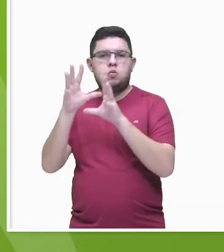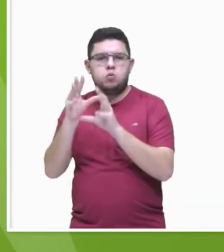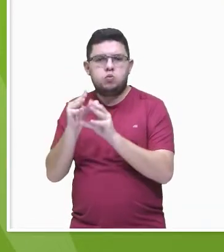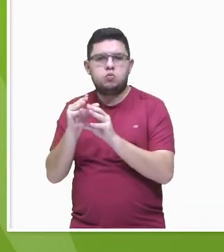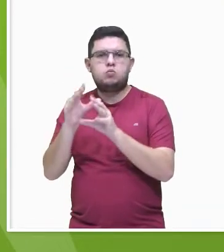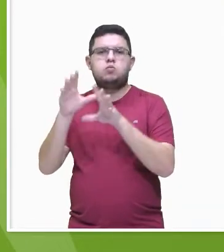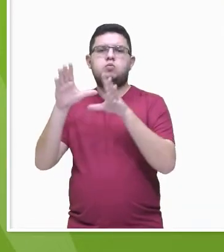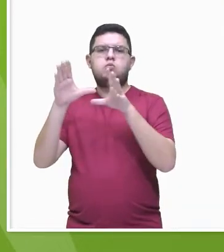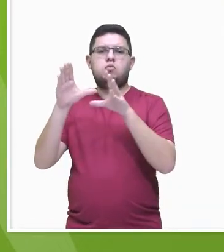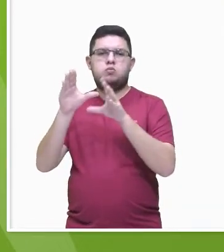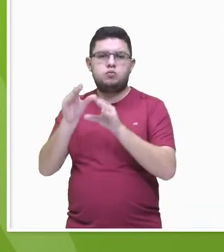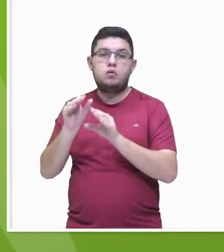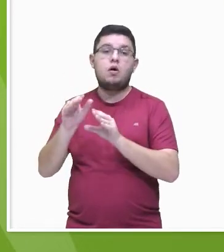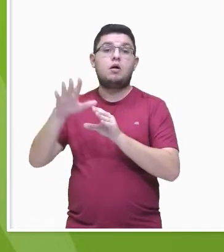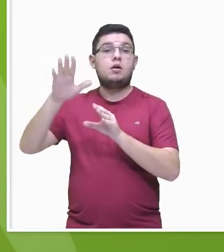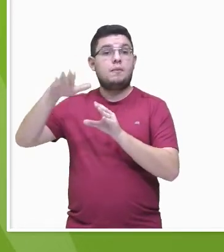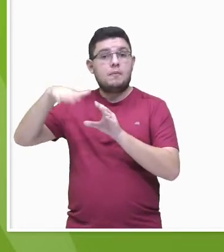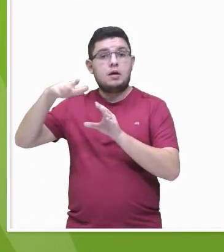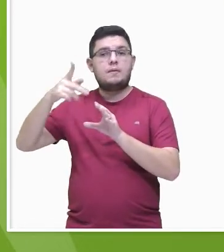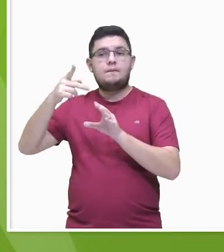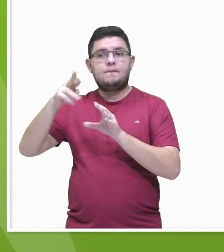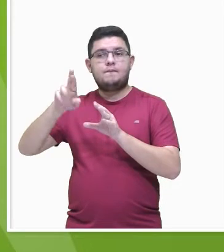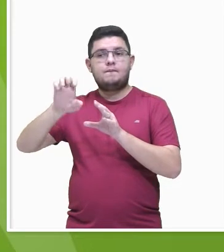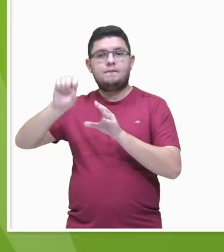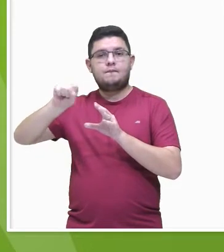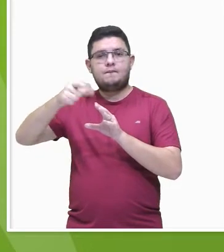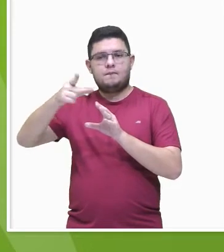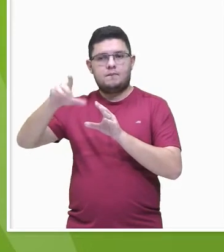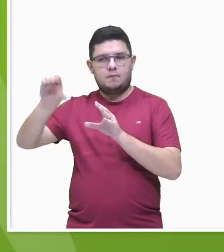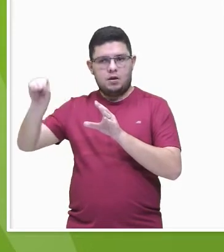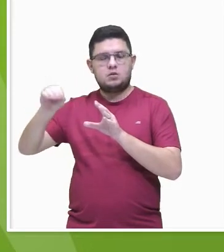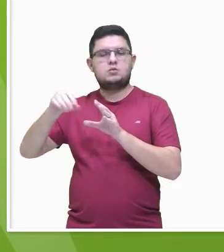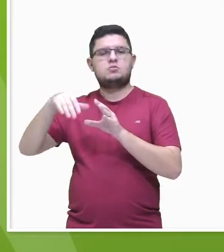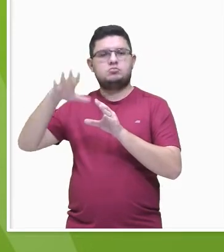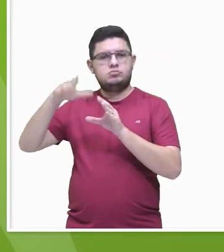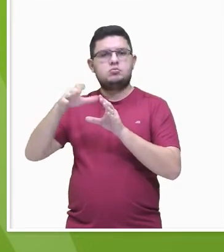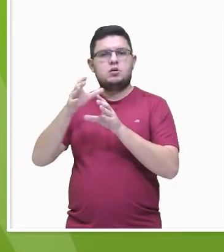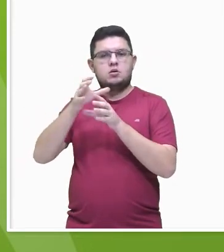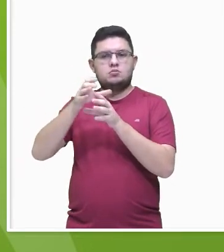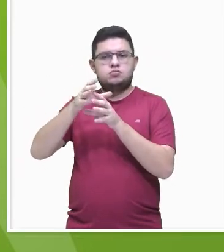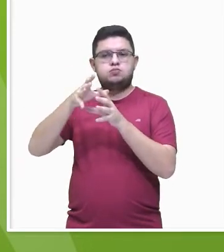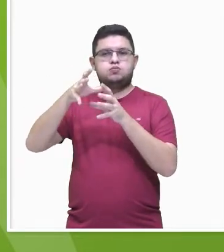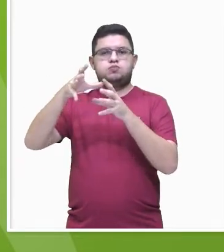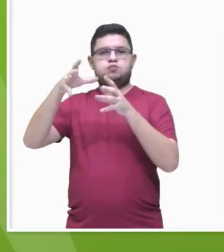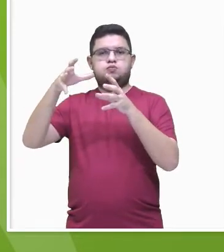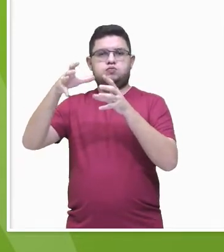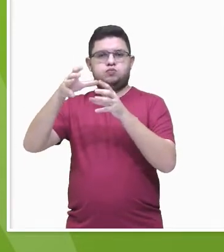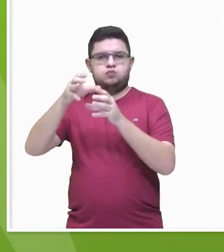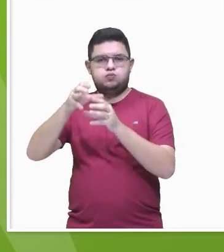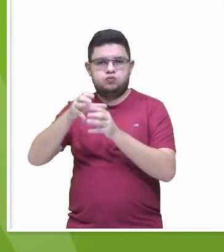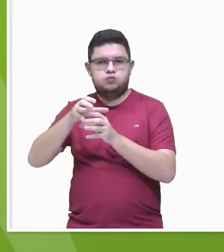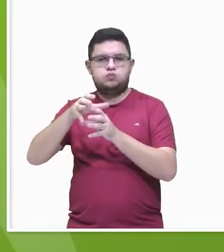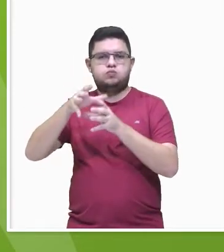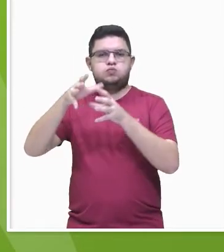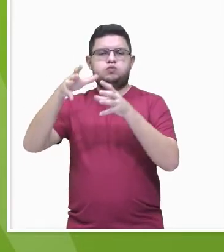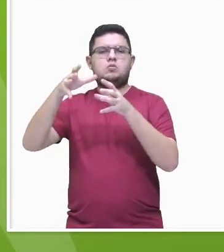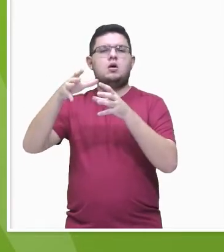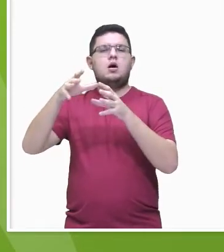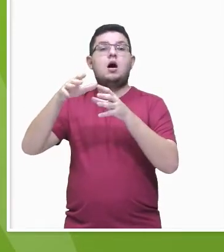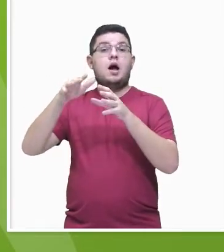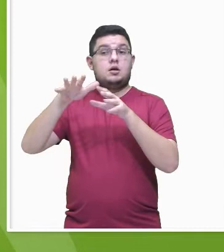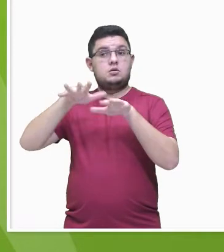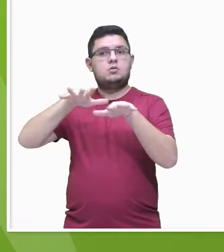reduzir a pressão em uma determinada parte ou aumentar a pressão da água em determinada parte. E aí é como se elas estivessem se locomovendo, né? Elas vão